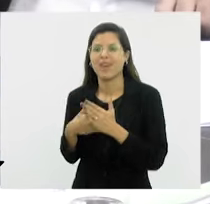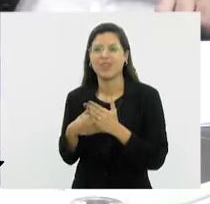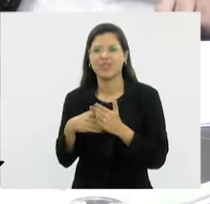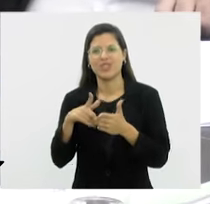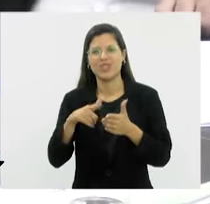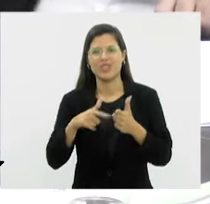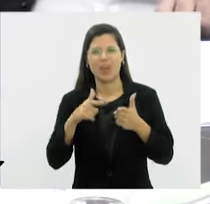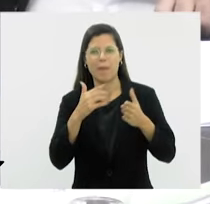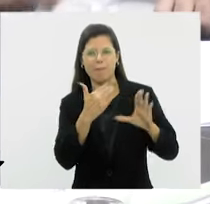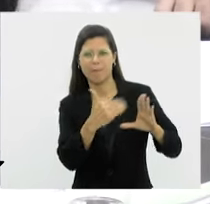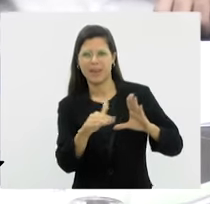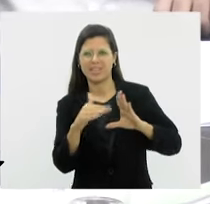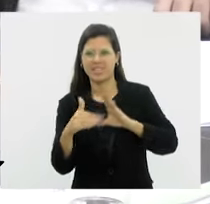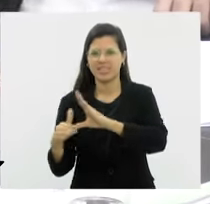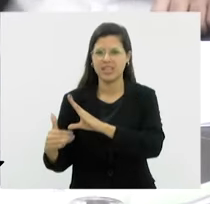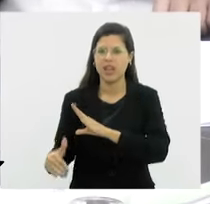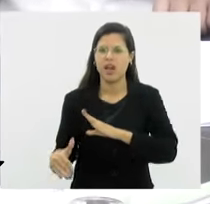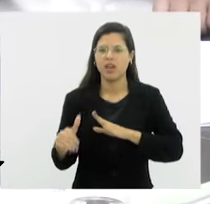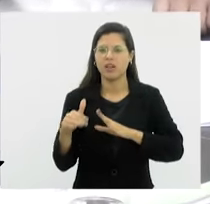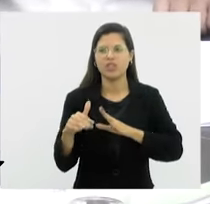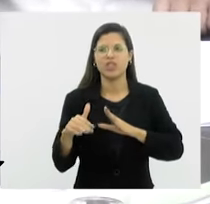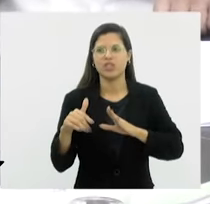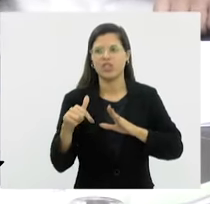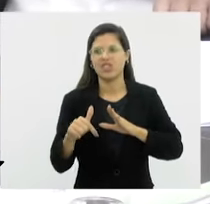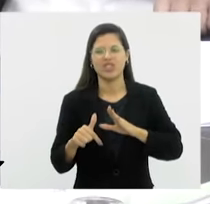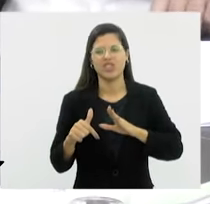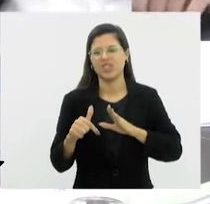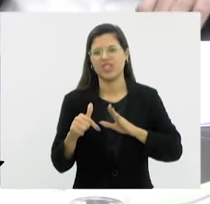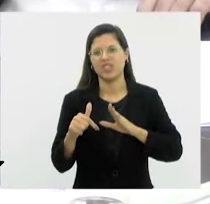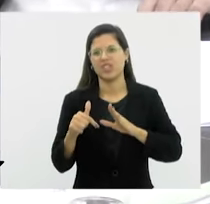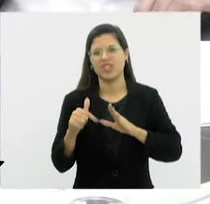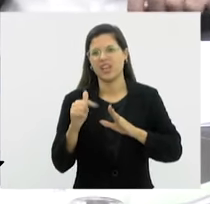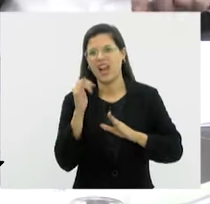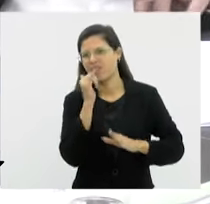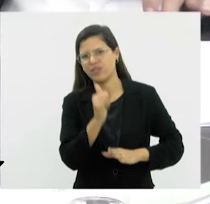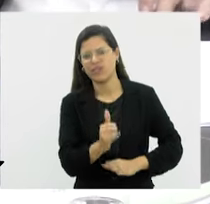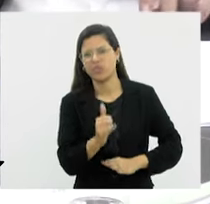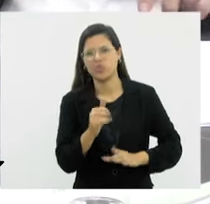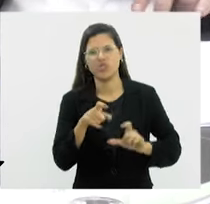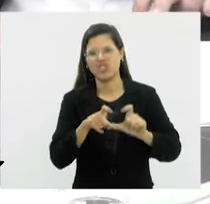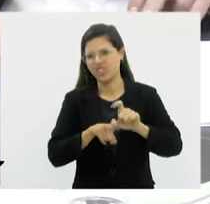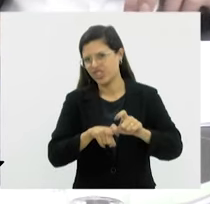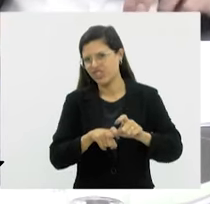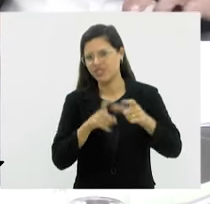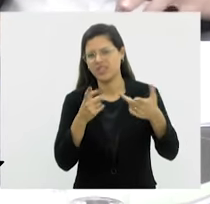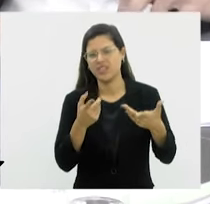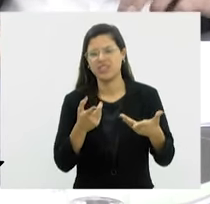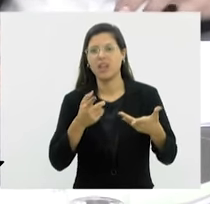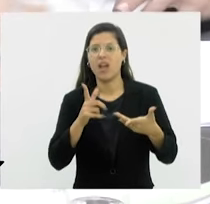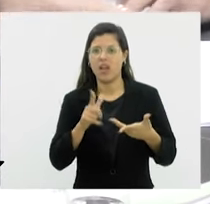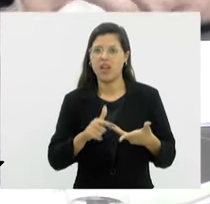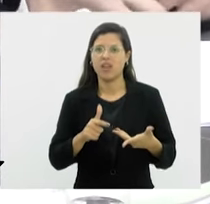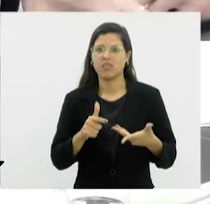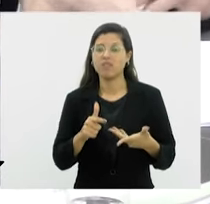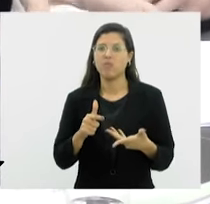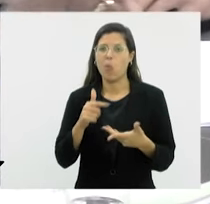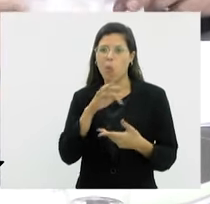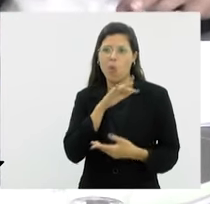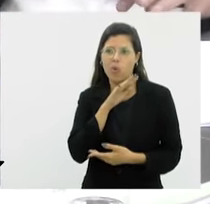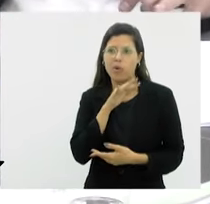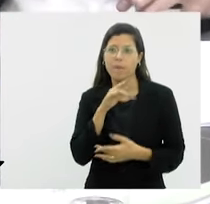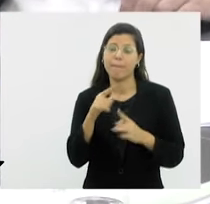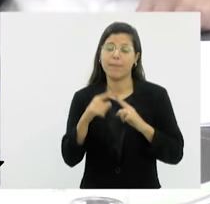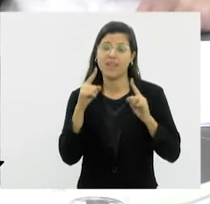obrigatórias no meio da programação para o consumidor, de alerta, de cobrança de dívida. Aí, de fato, uma questão muito do consumidor, porque é um serviço